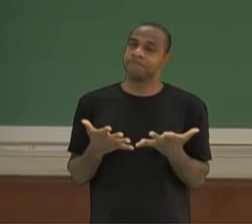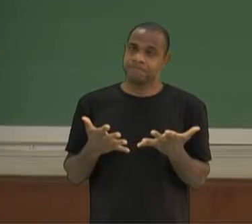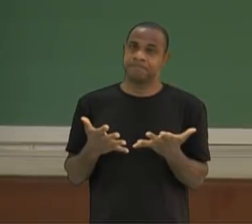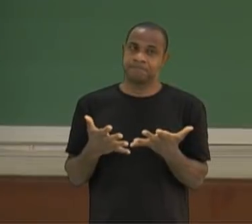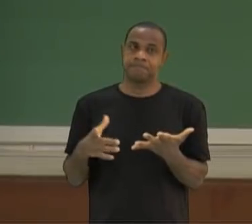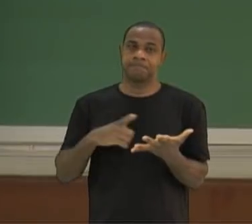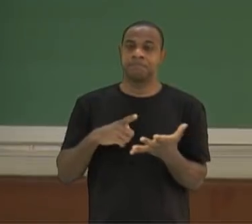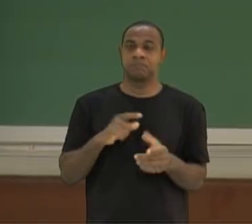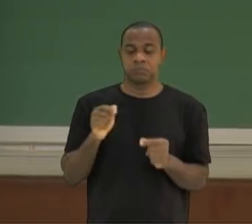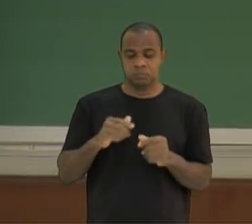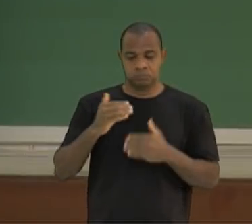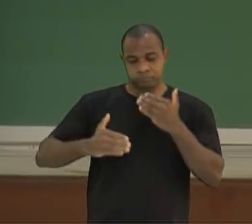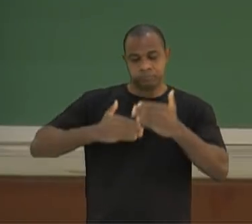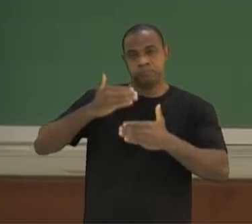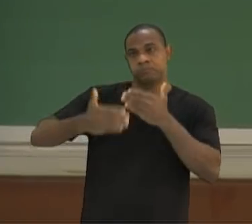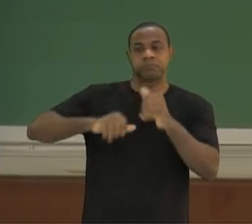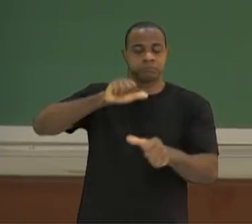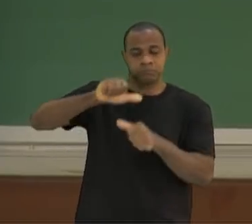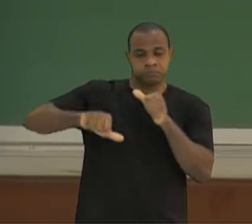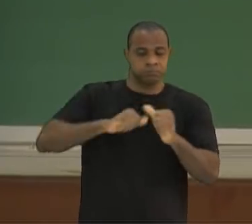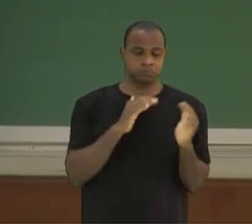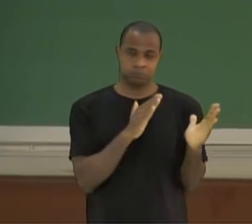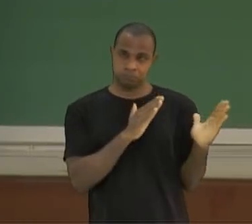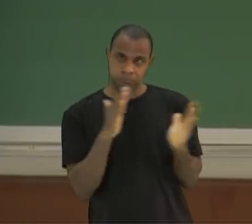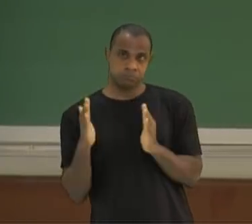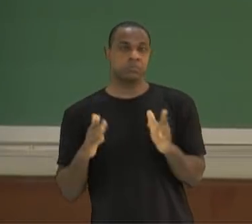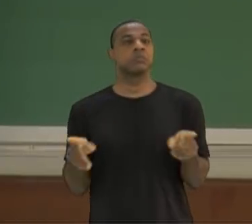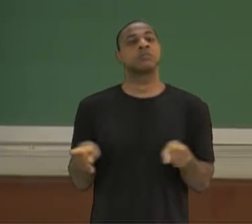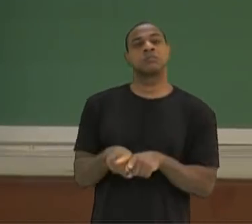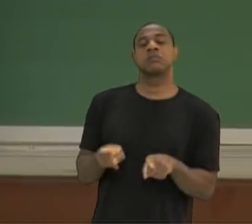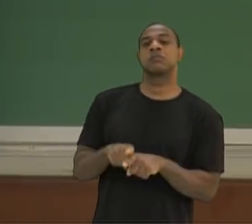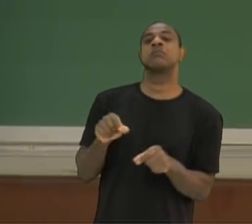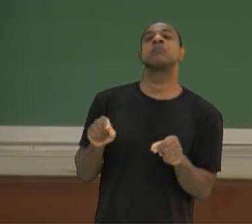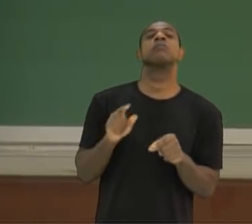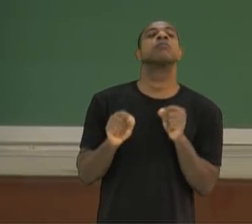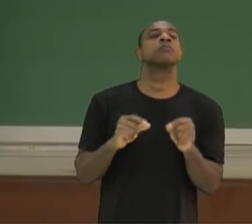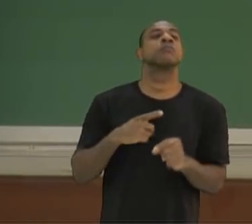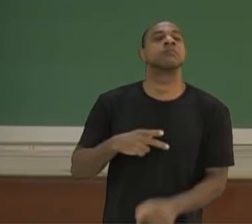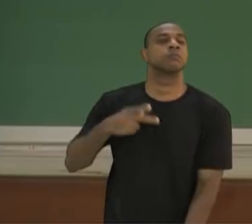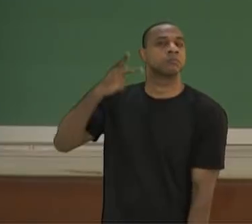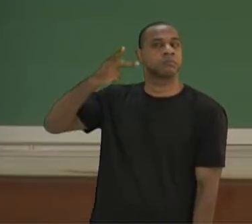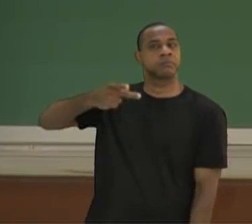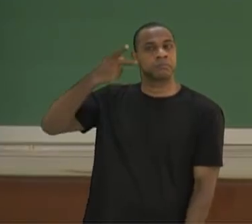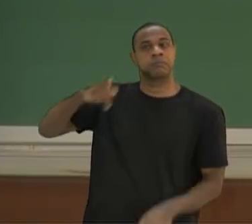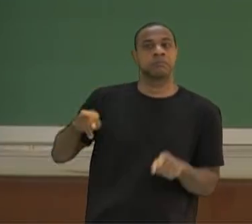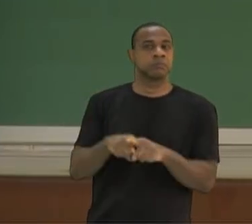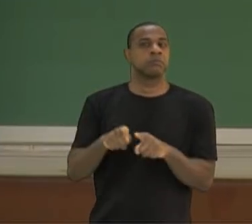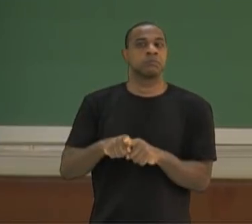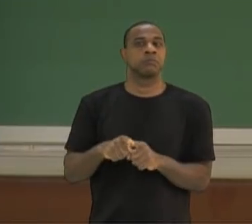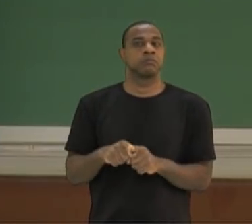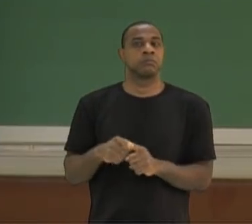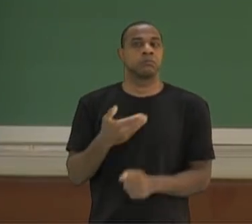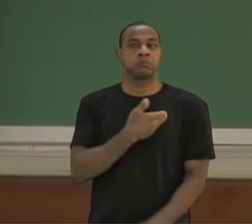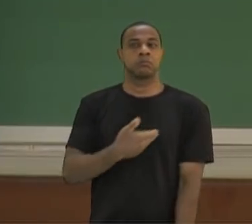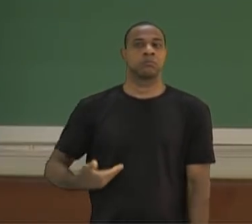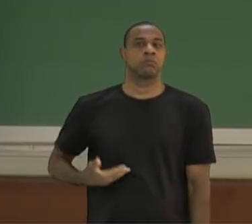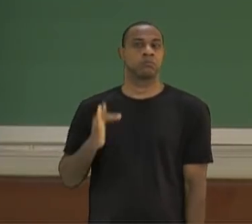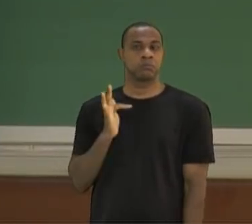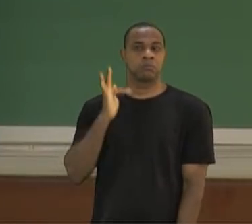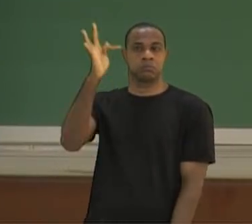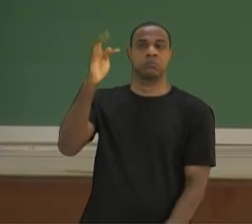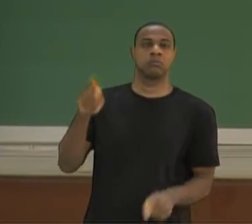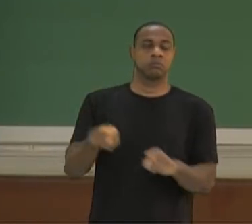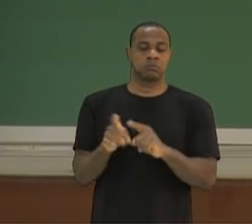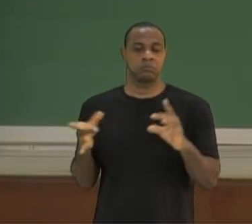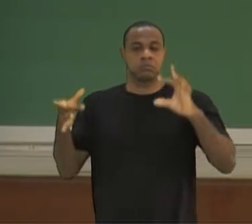isso se modificou ao longo do tempo, né? Além disso, houve a implantação de políticas do governo federal ligadas à industrialização